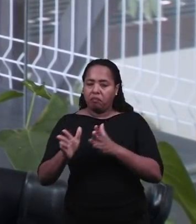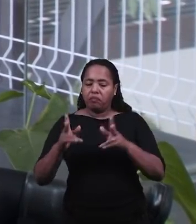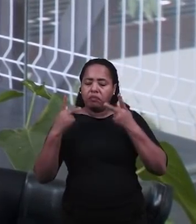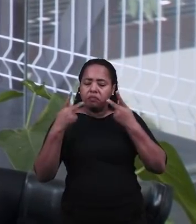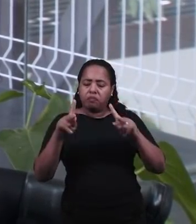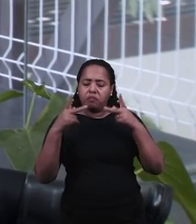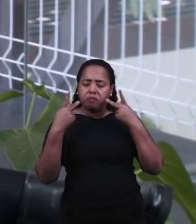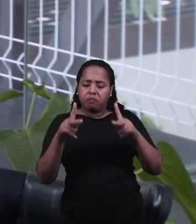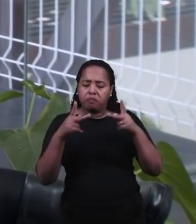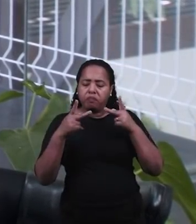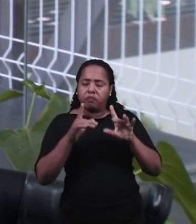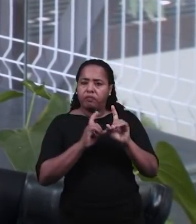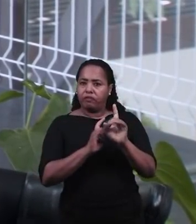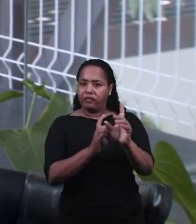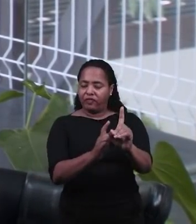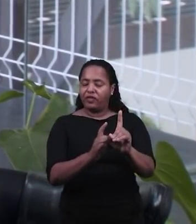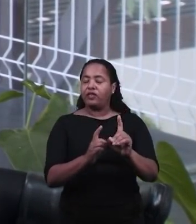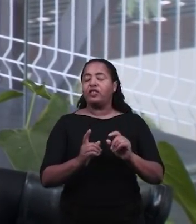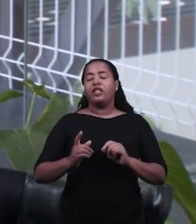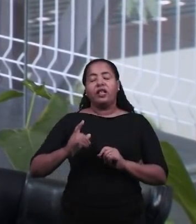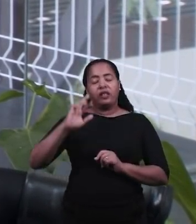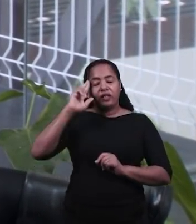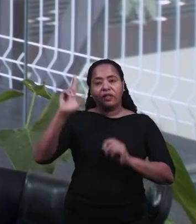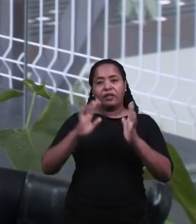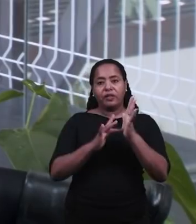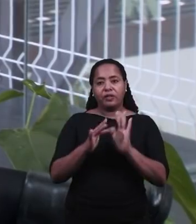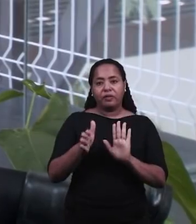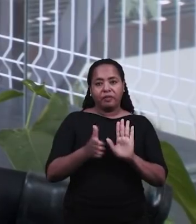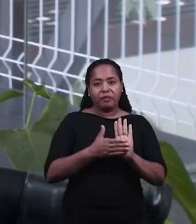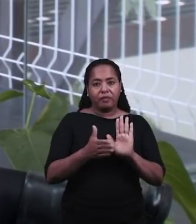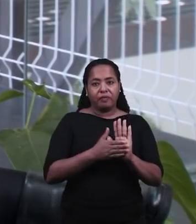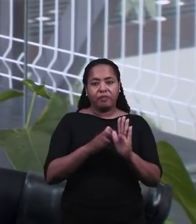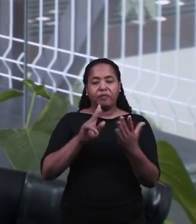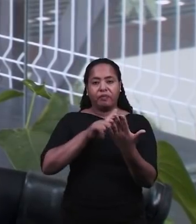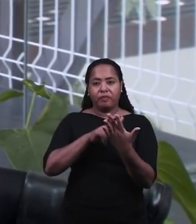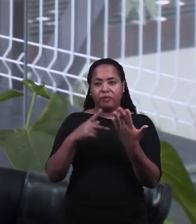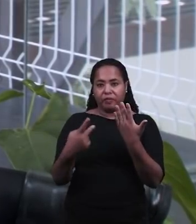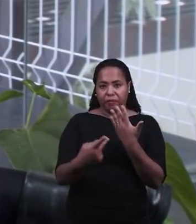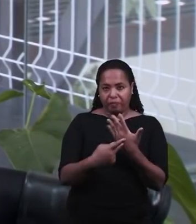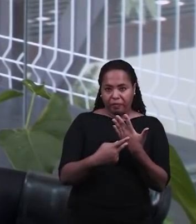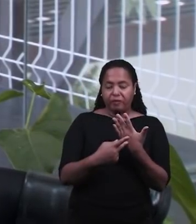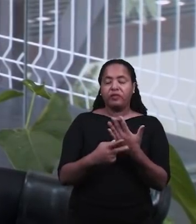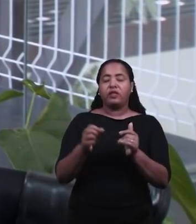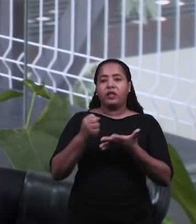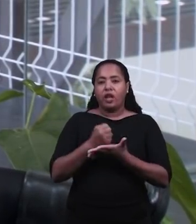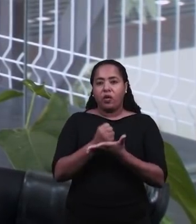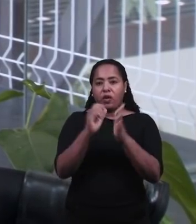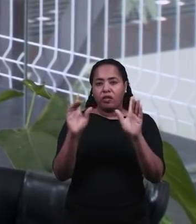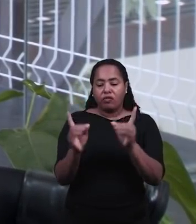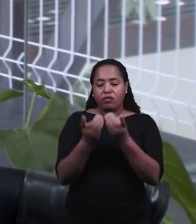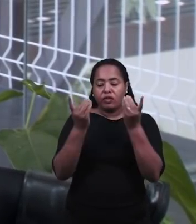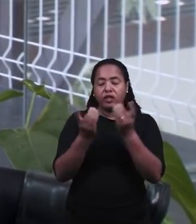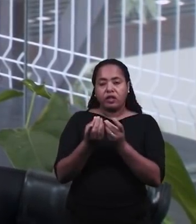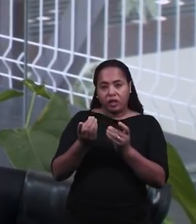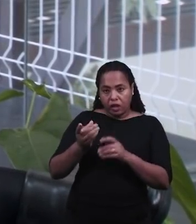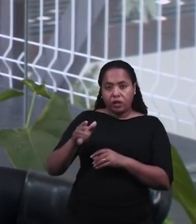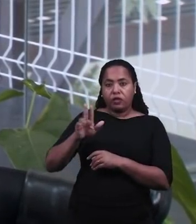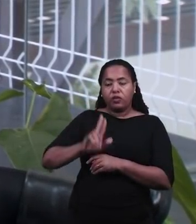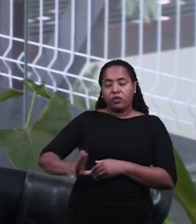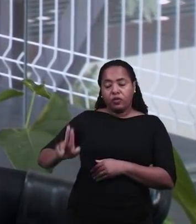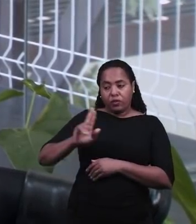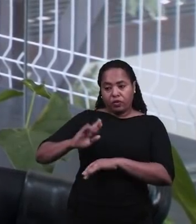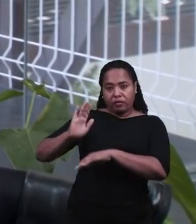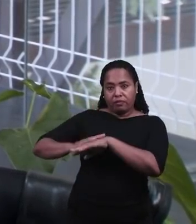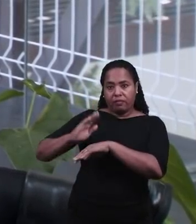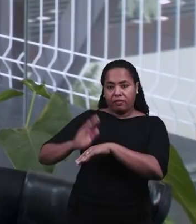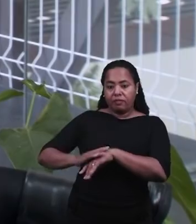Senhor propôs uma parábola, que eram recursos didáticos usados por ele para que as pessoas entendessem o